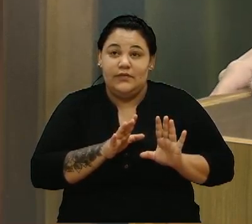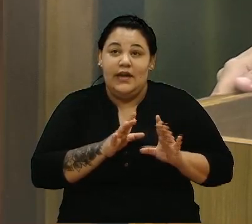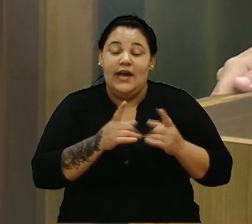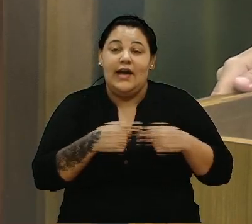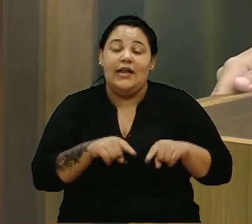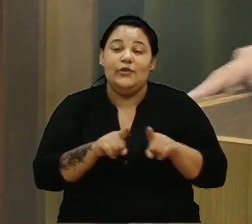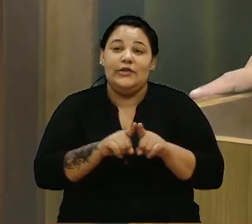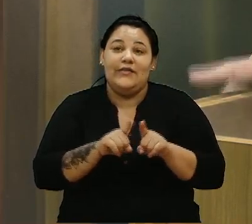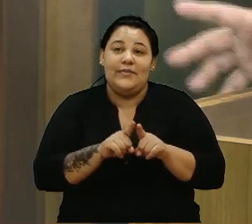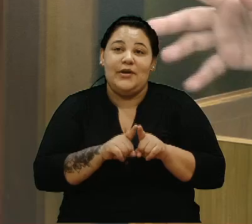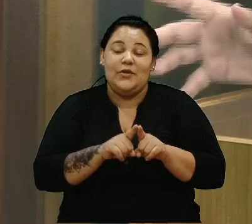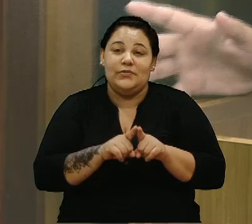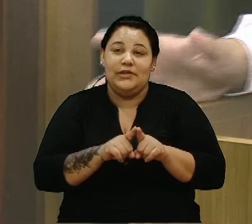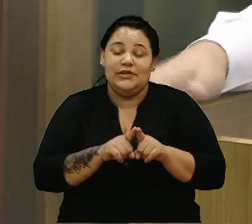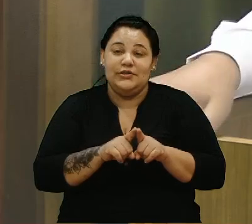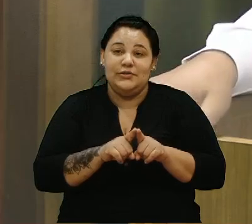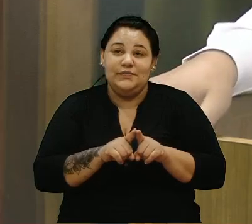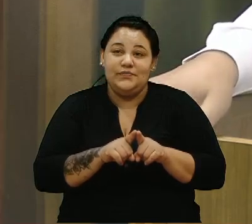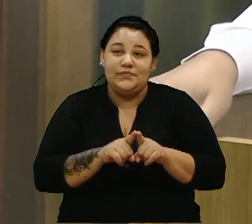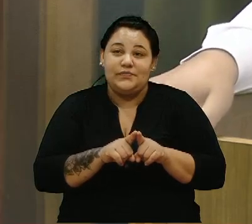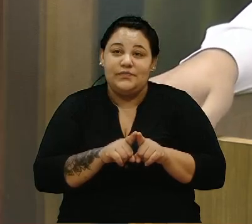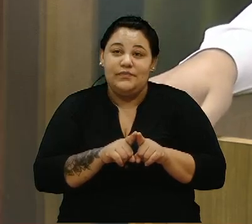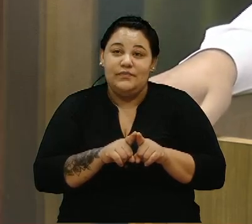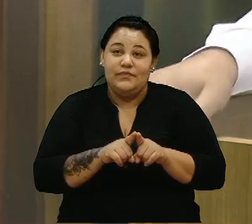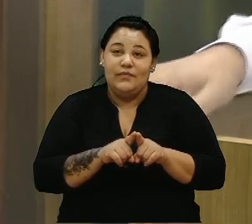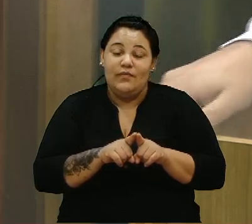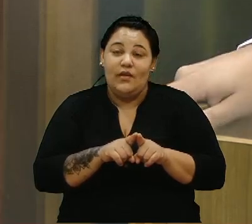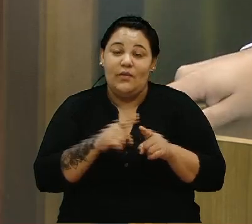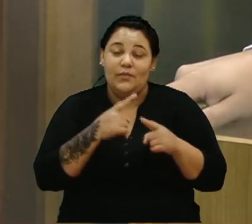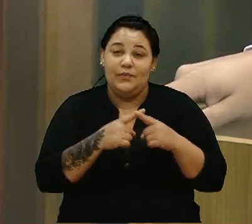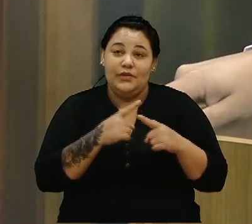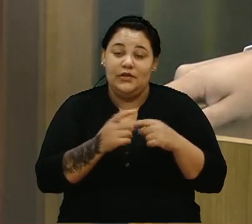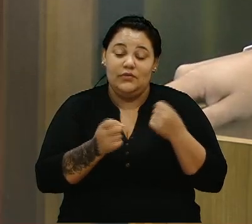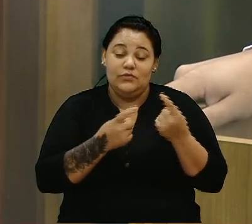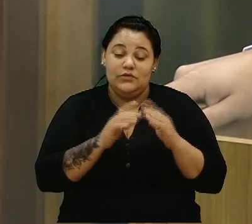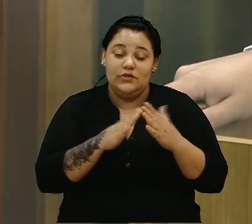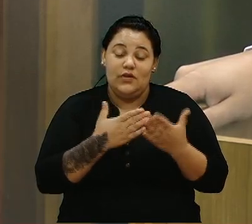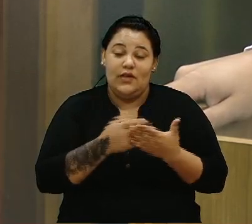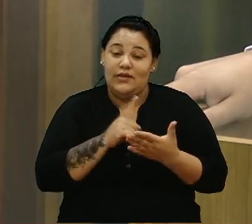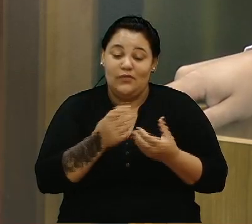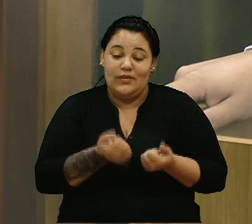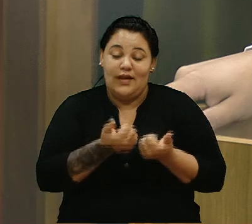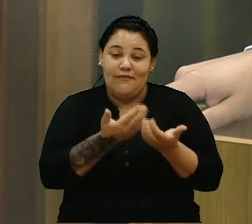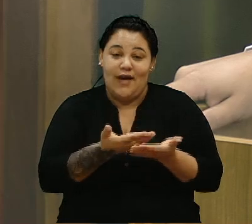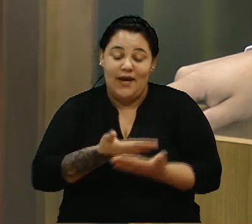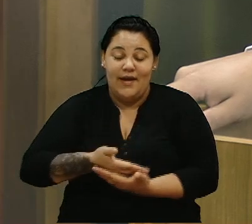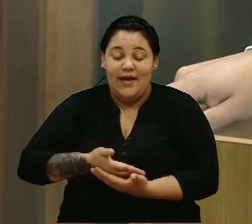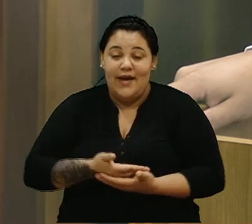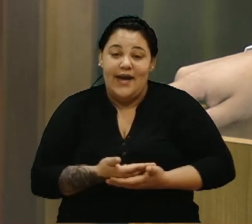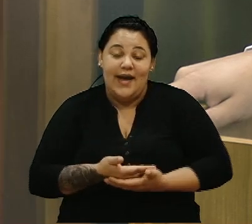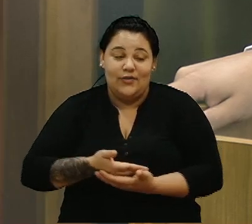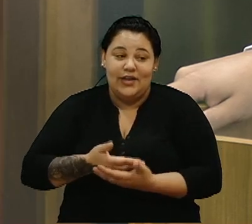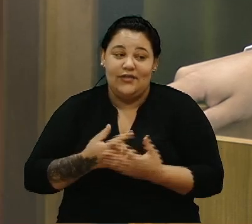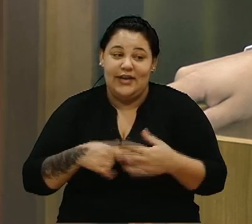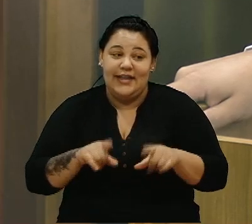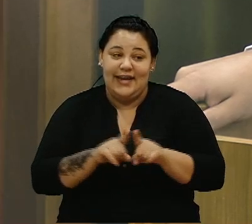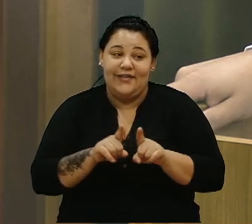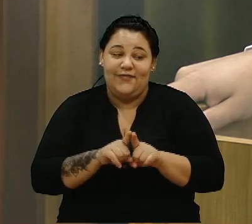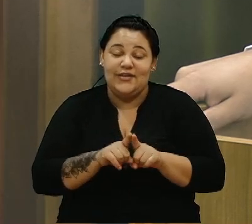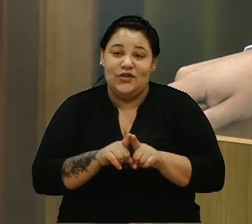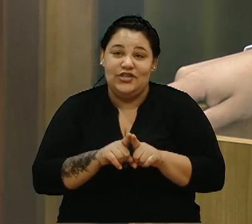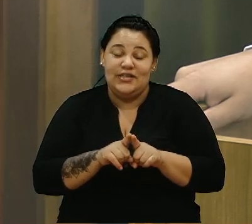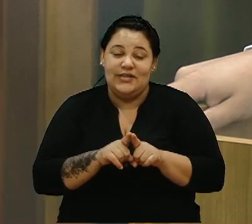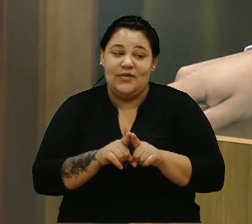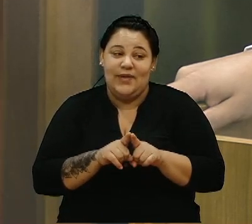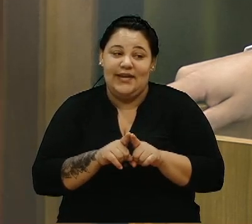0 a 3 anos, que inclusive a iniciativa privada não oferta tantas vagas de berçário. O tema é complexo. Se não